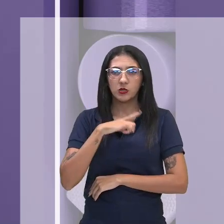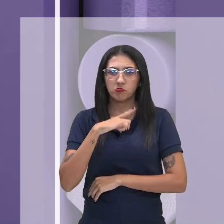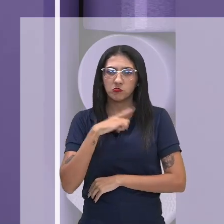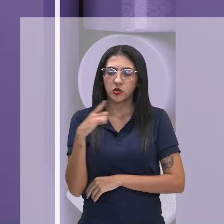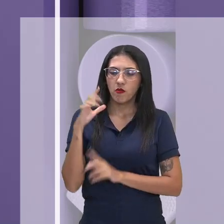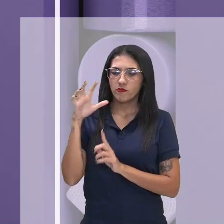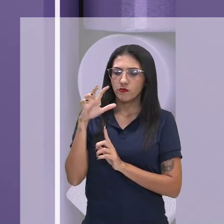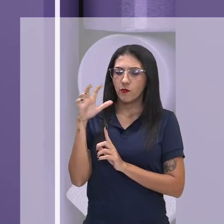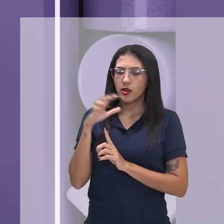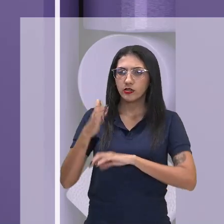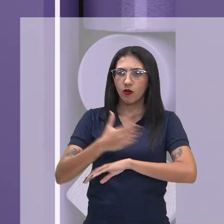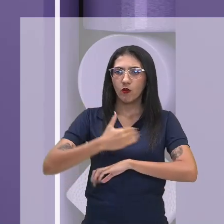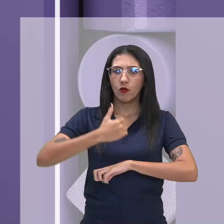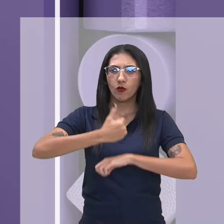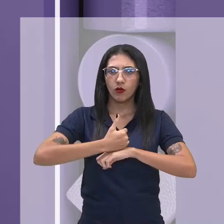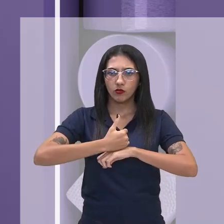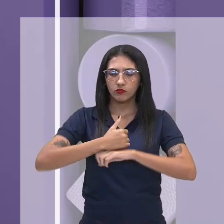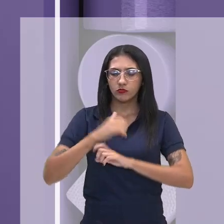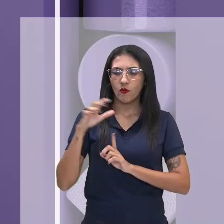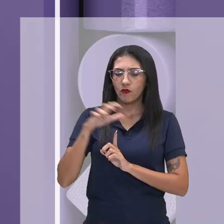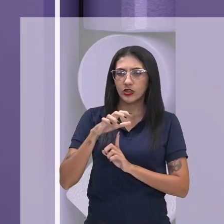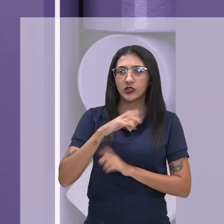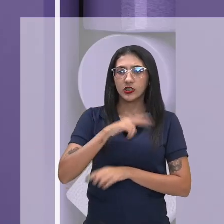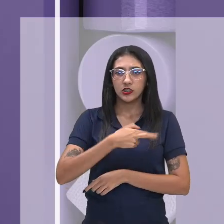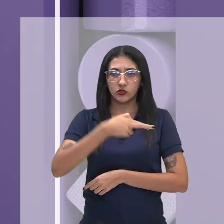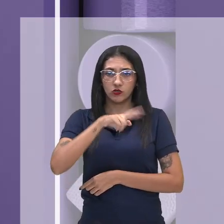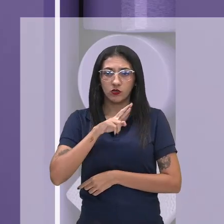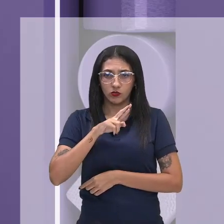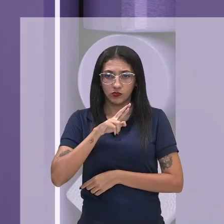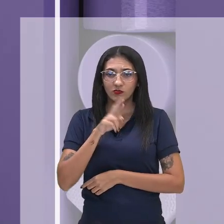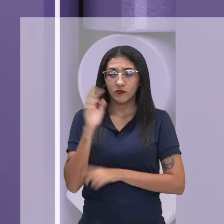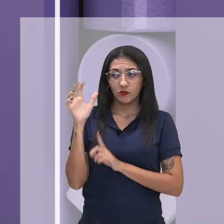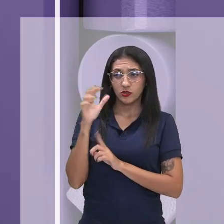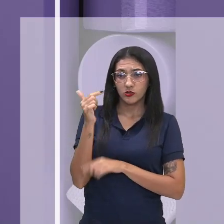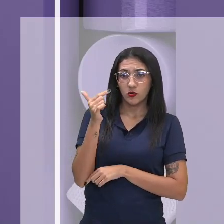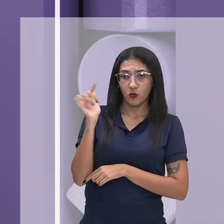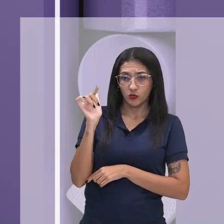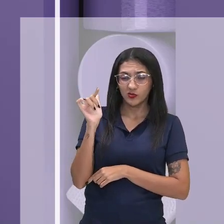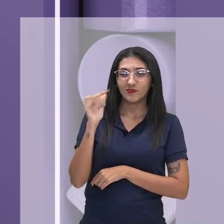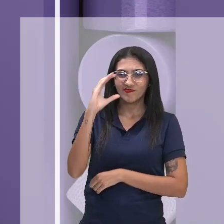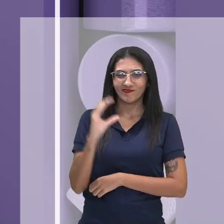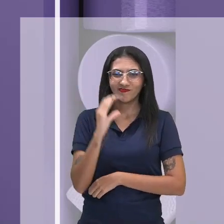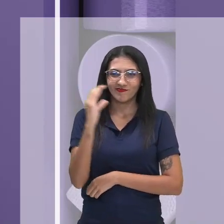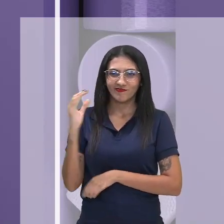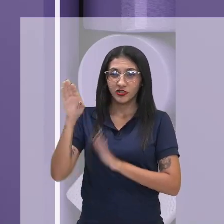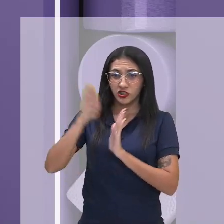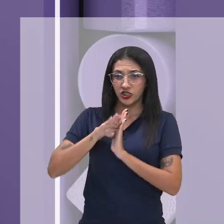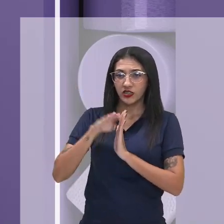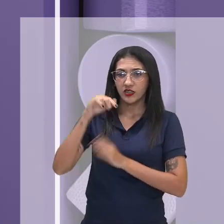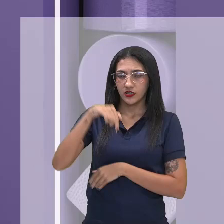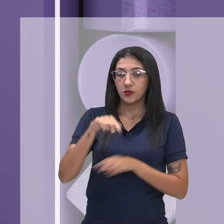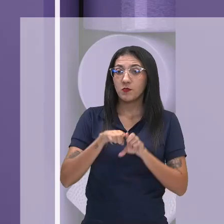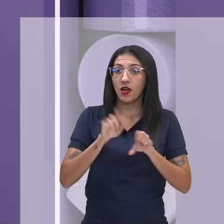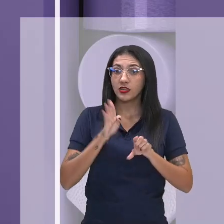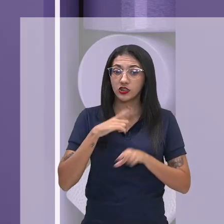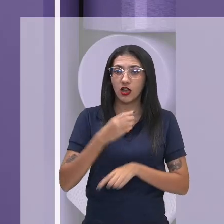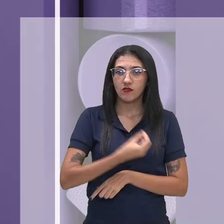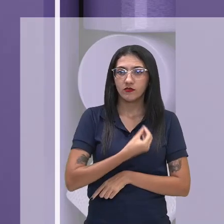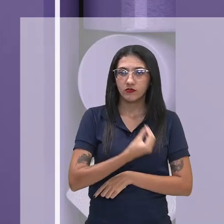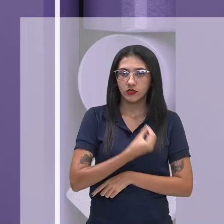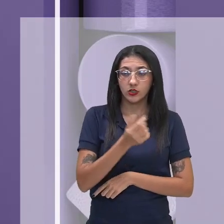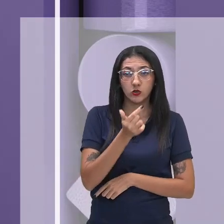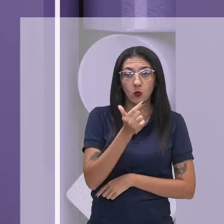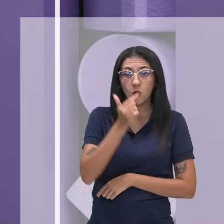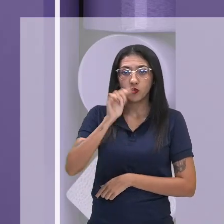colonizado pela religião, já haviam outras religiões quando o cristianismo chega ao nosso Brasil e nós continuamos